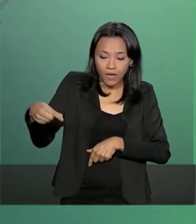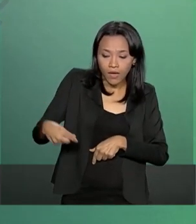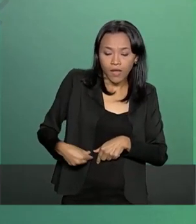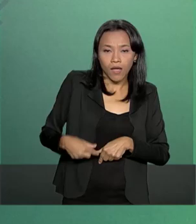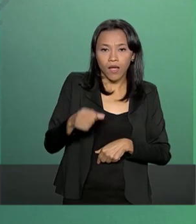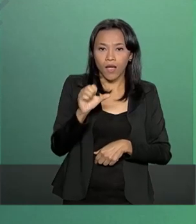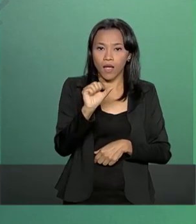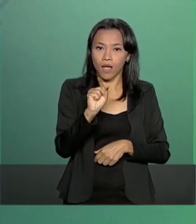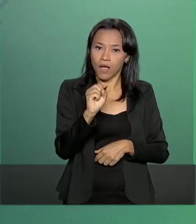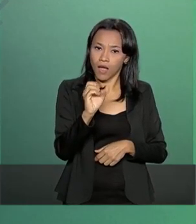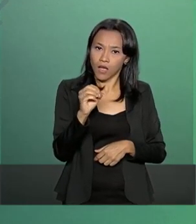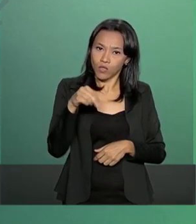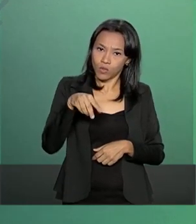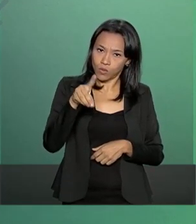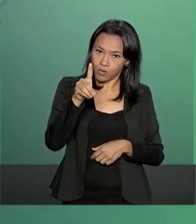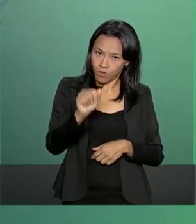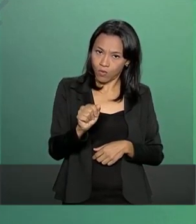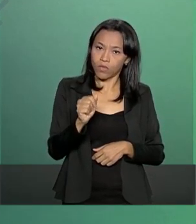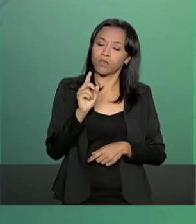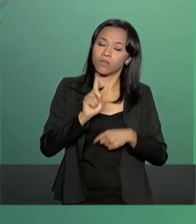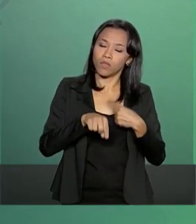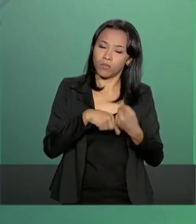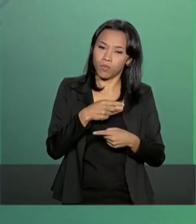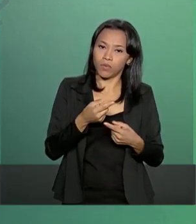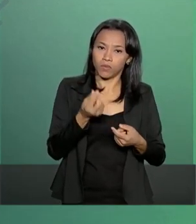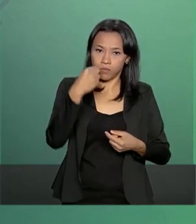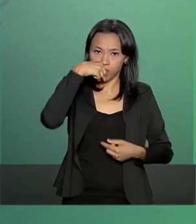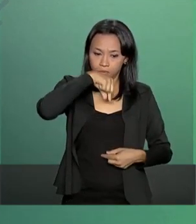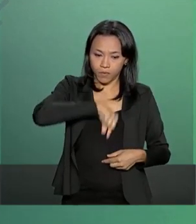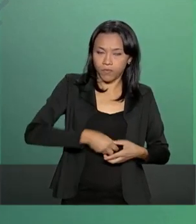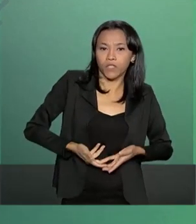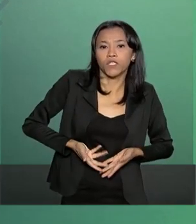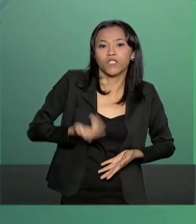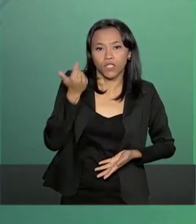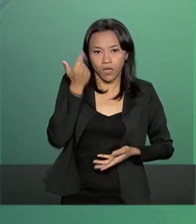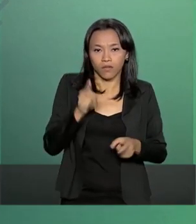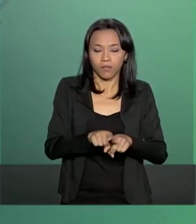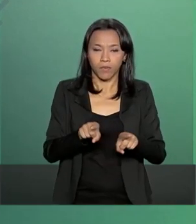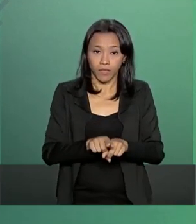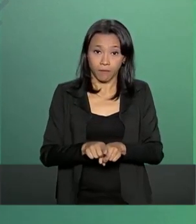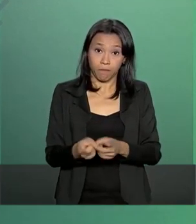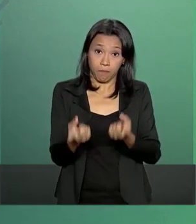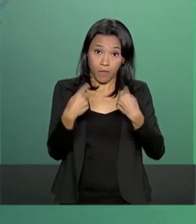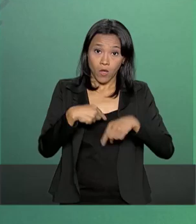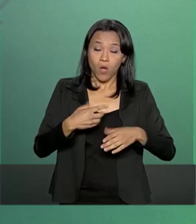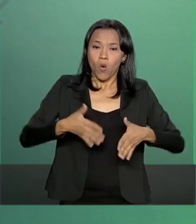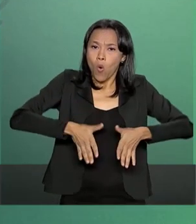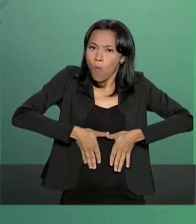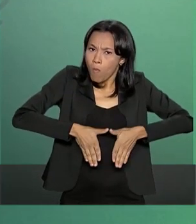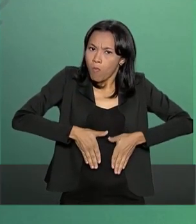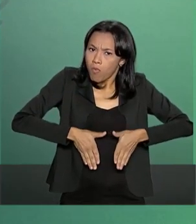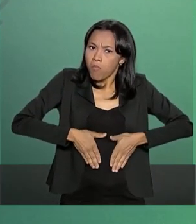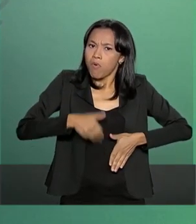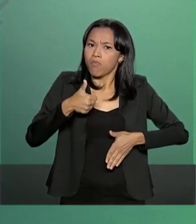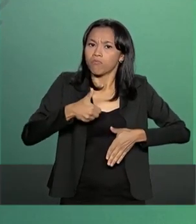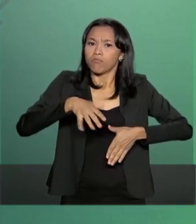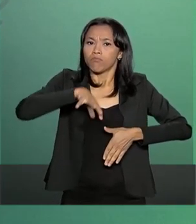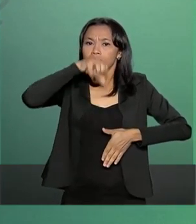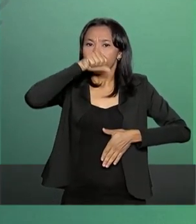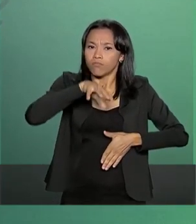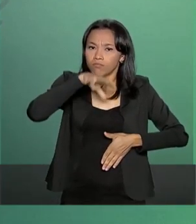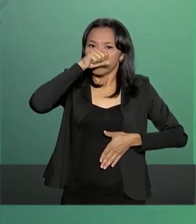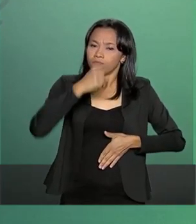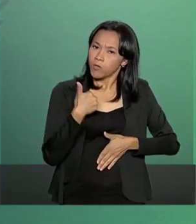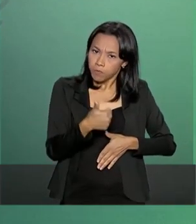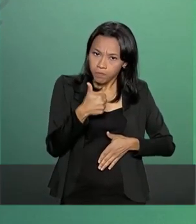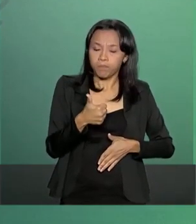nasogástrica também foi retirada. O quadro pulmonar progrediu de forma positiva, assim